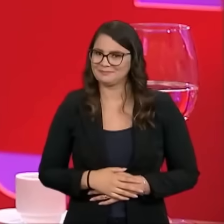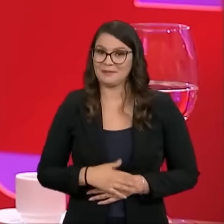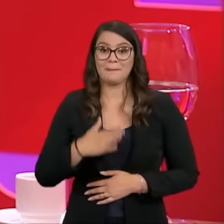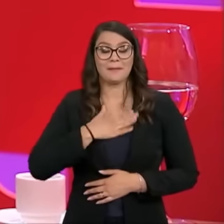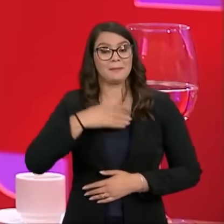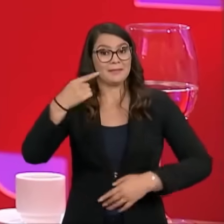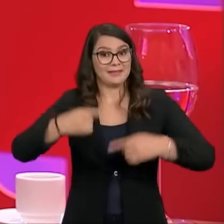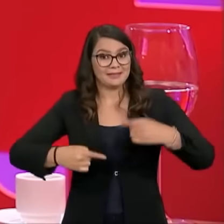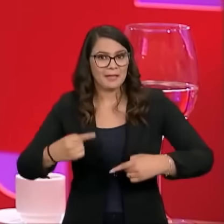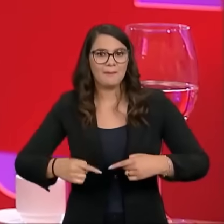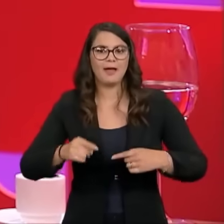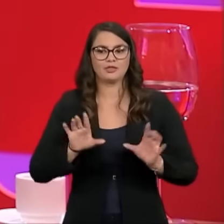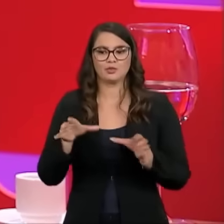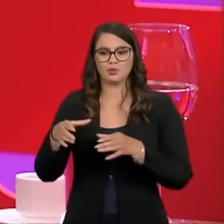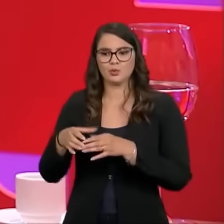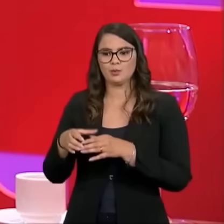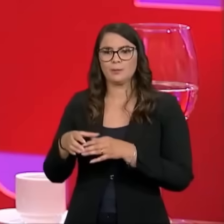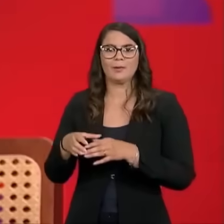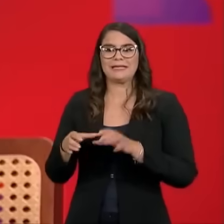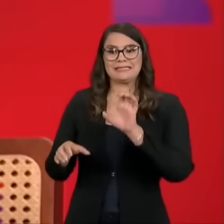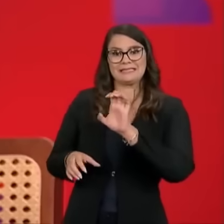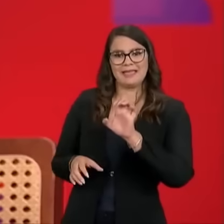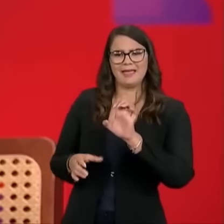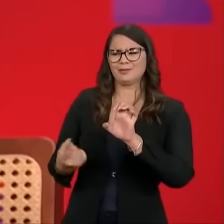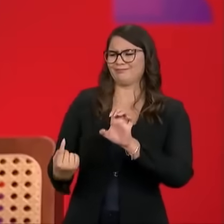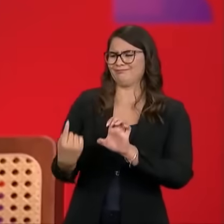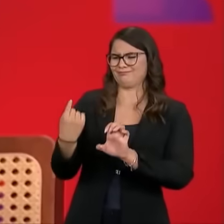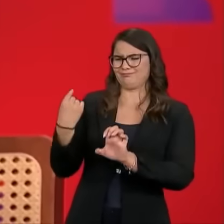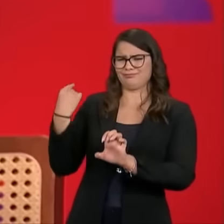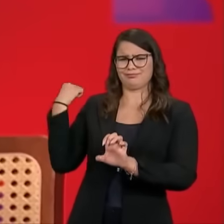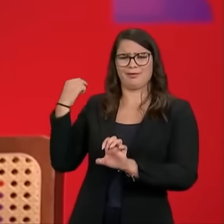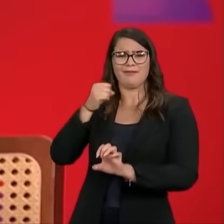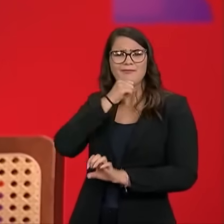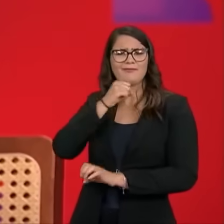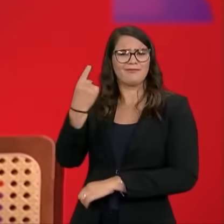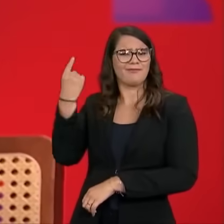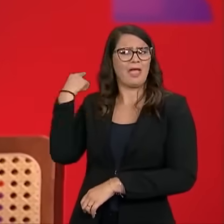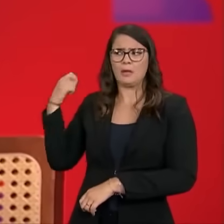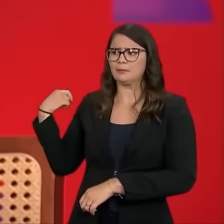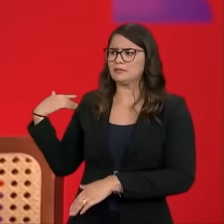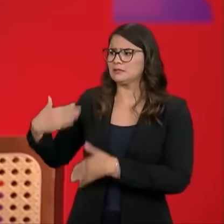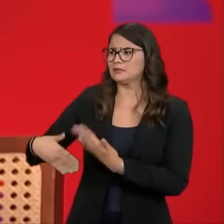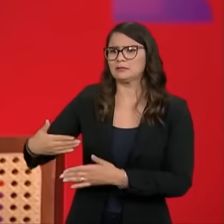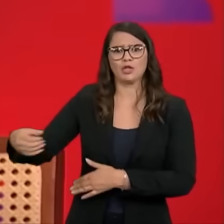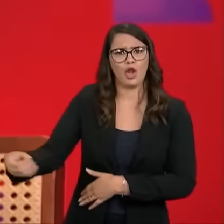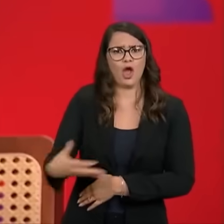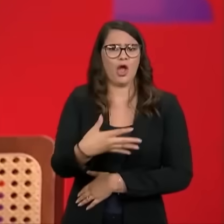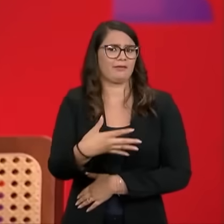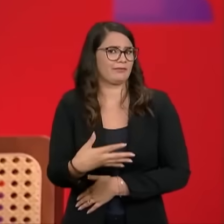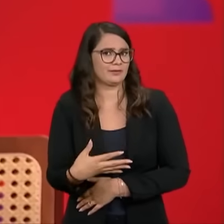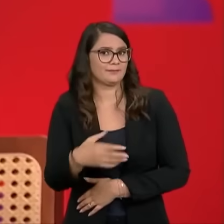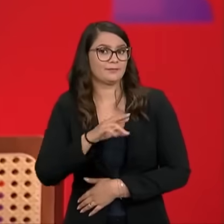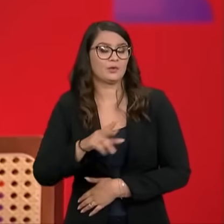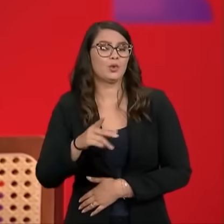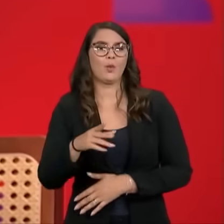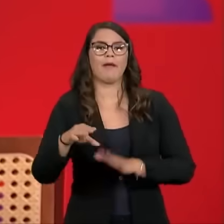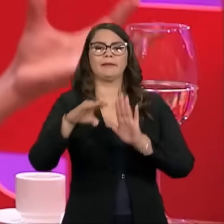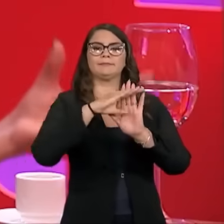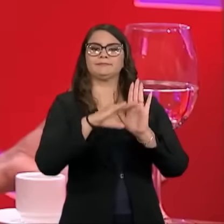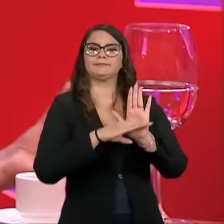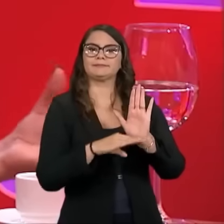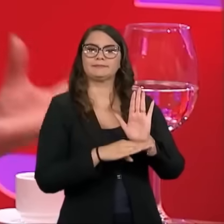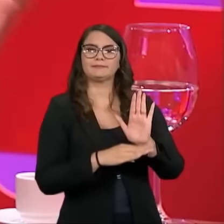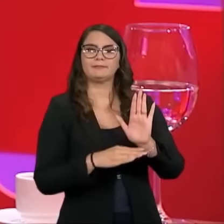é o debate de uma esquerda antiga de uma esquerda ultrapassada que precisa se atualizar não é colocar uma agenda em